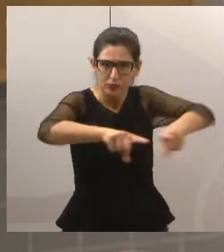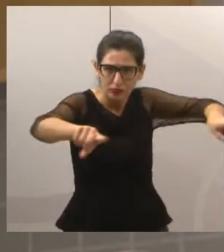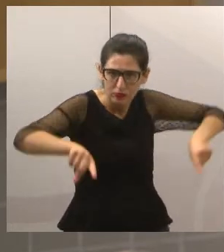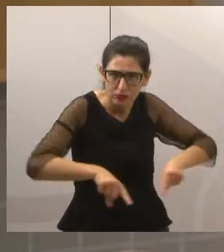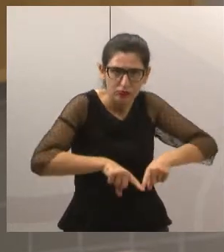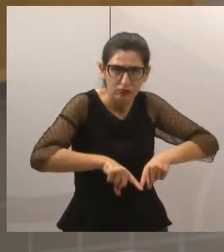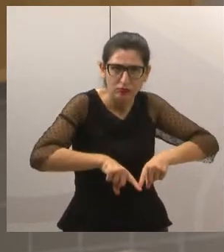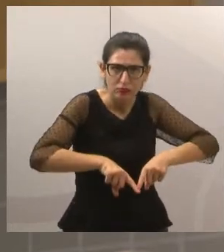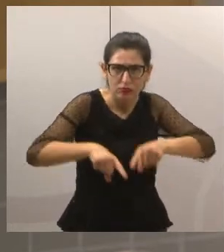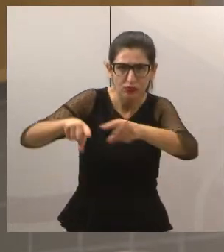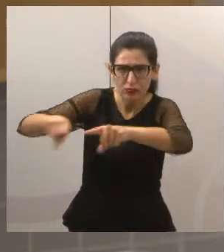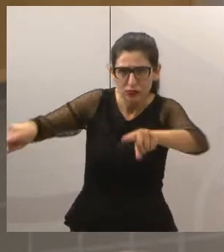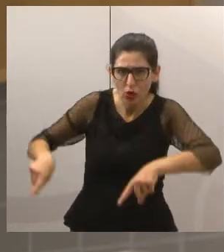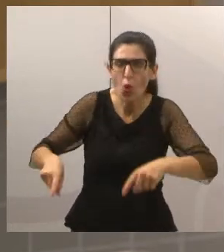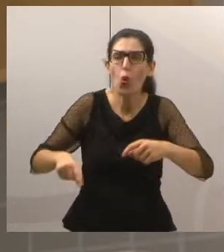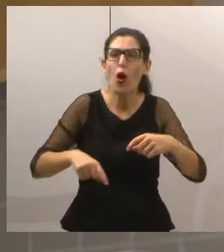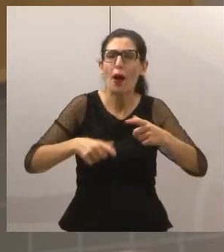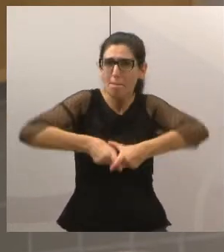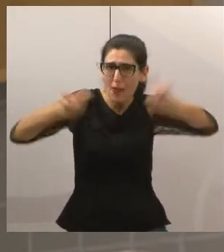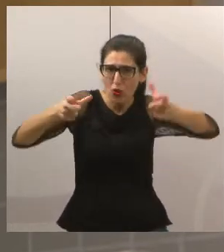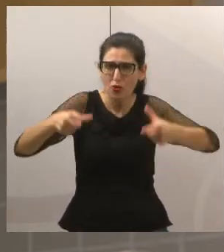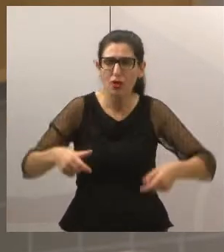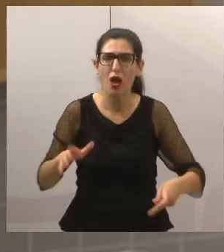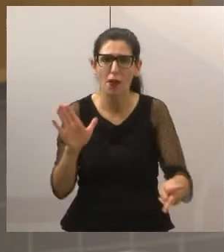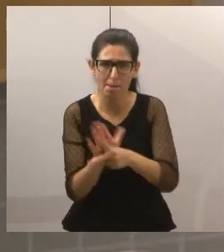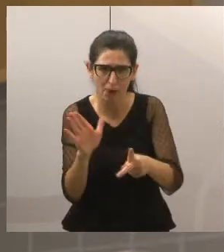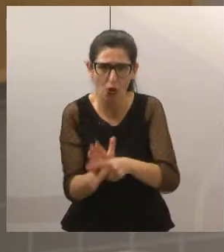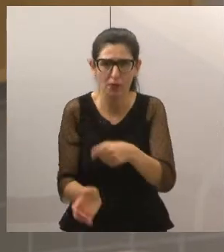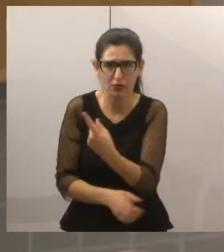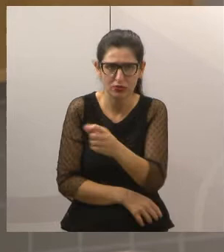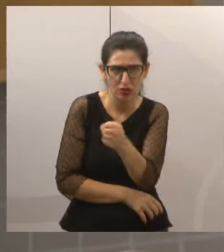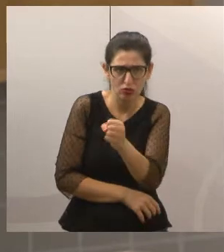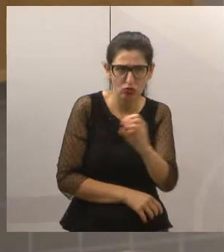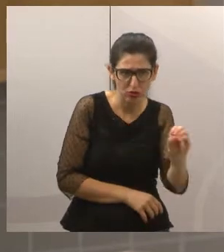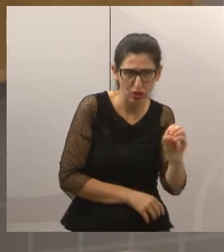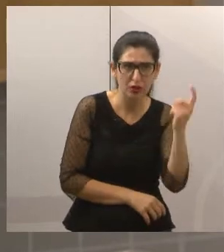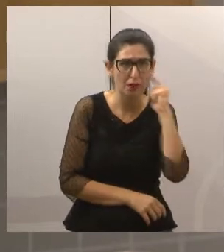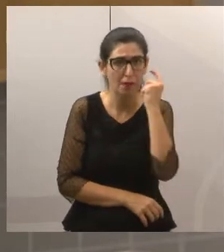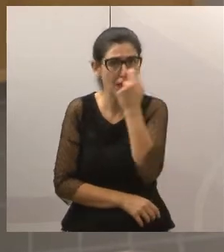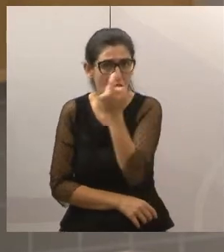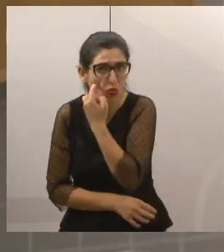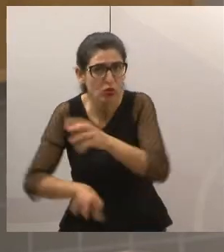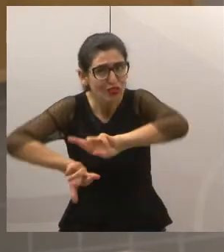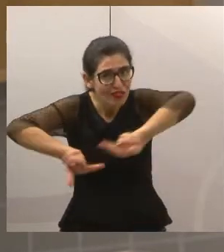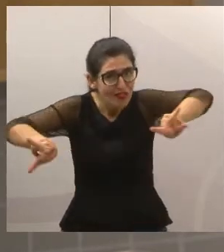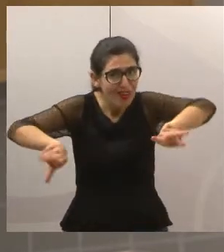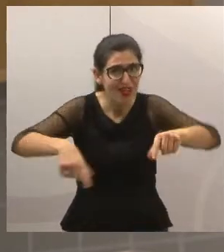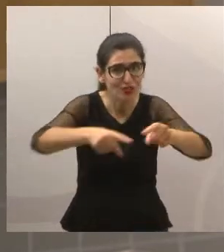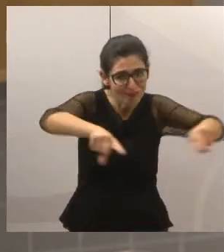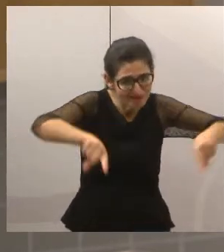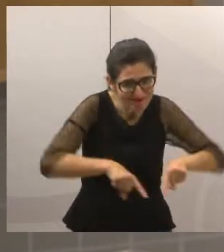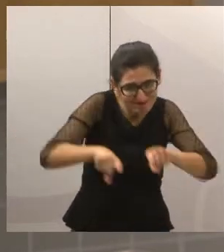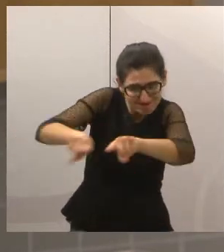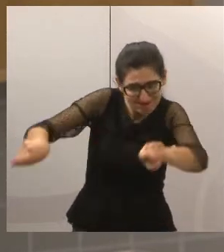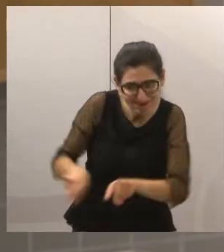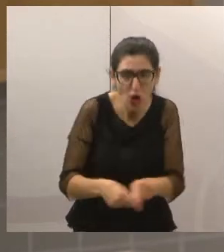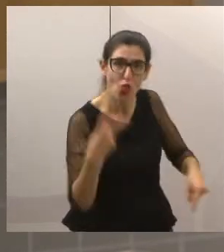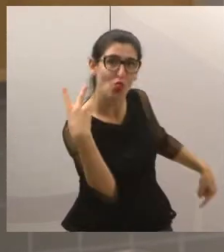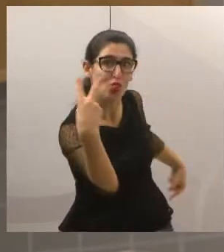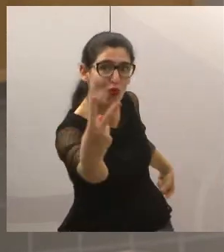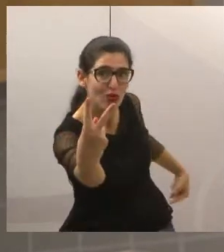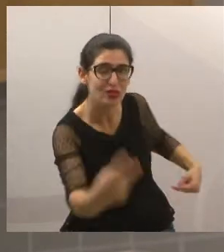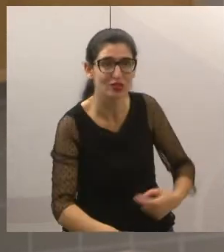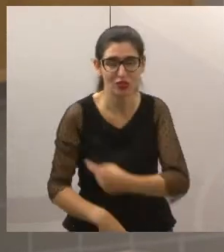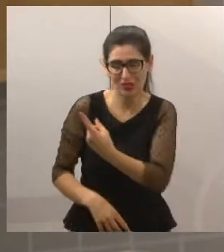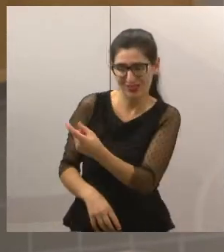creche ela tem um formato padrão, que é para 180, e ali a gente vai fazer duas de 180. Então a gente fala uma creche no Parque Minha